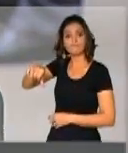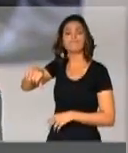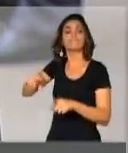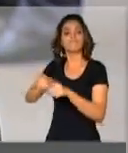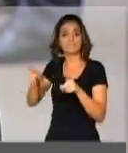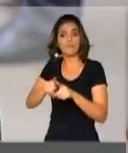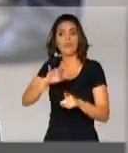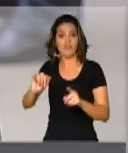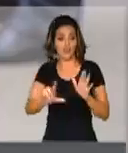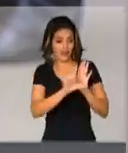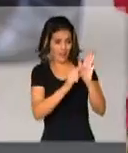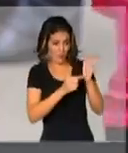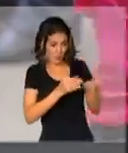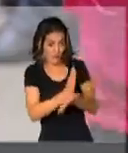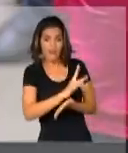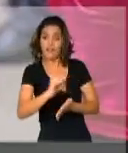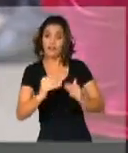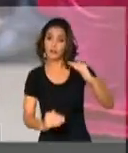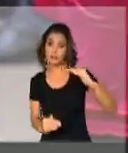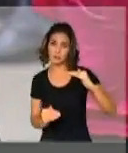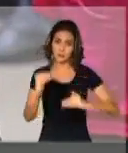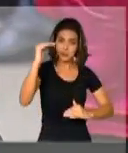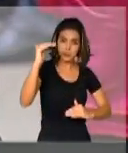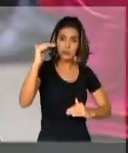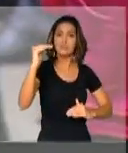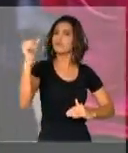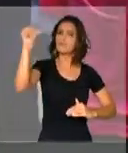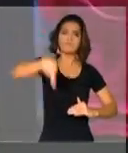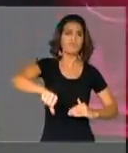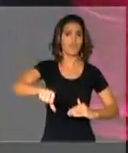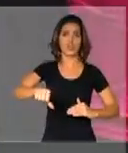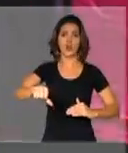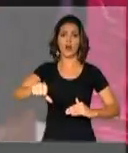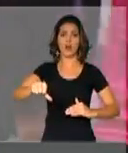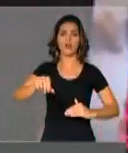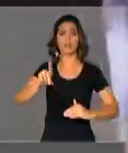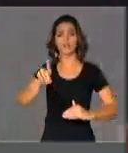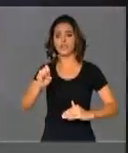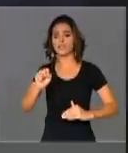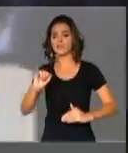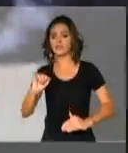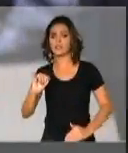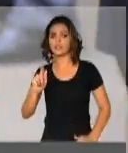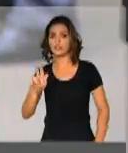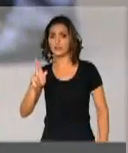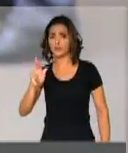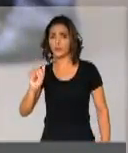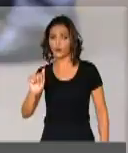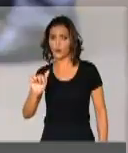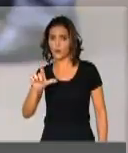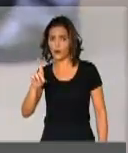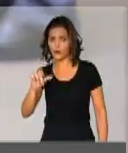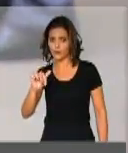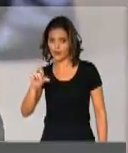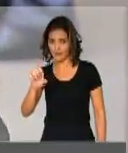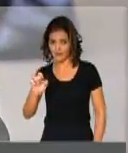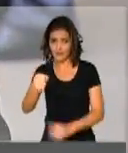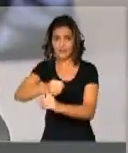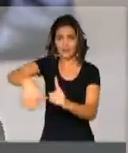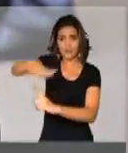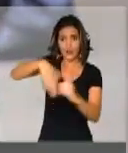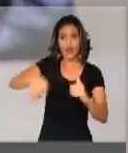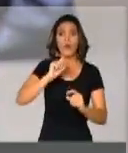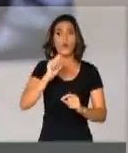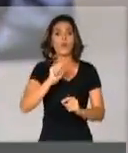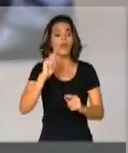vai aumentar a desigualdade social. E o grande, deputado, o grande objetivo desta reforma é o sistema de